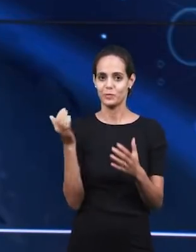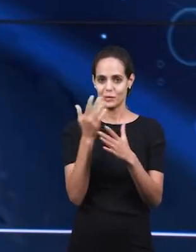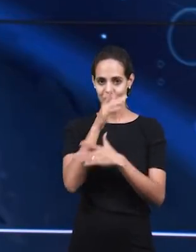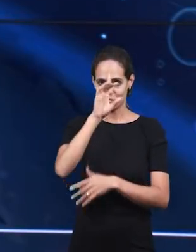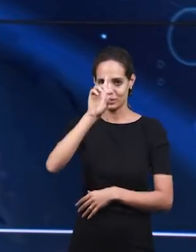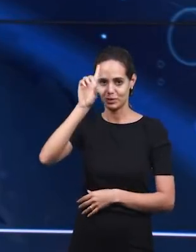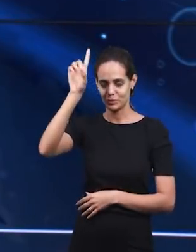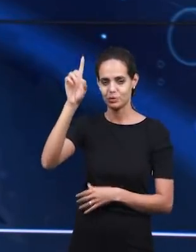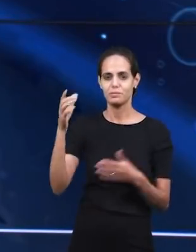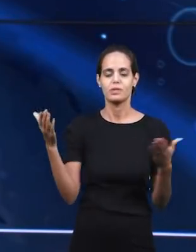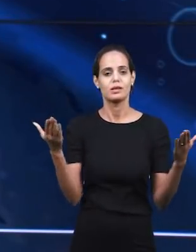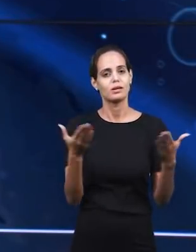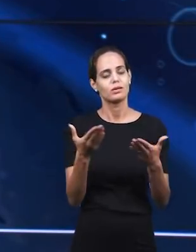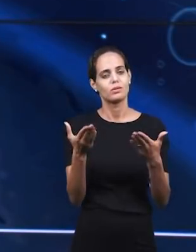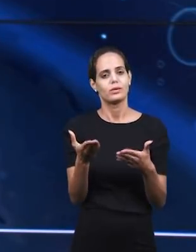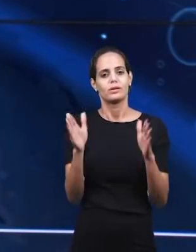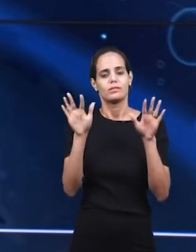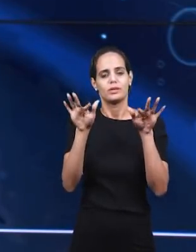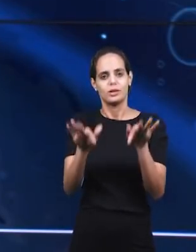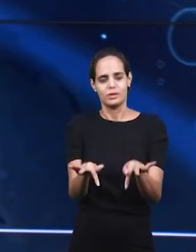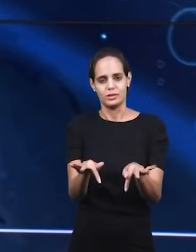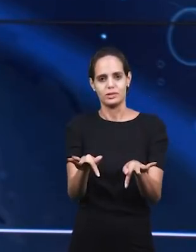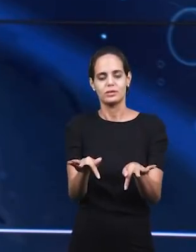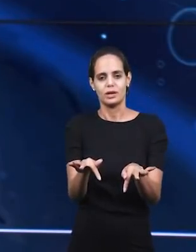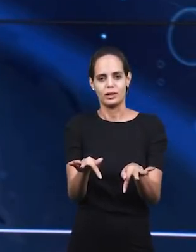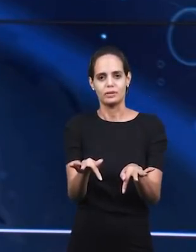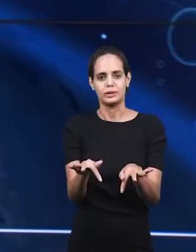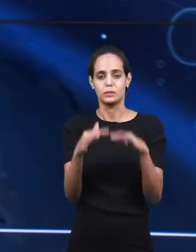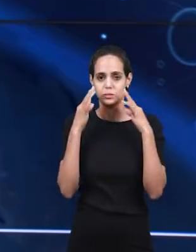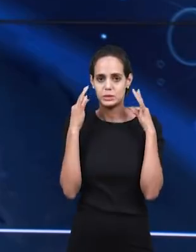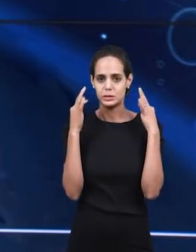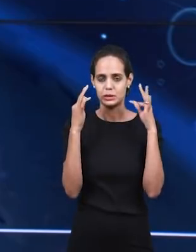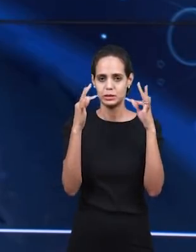vamos terminar o nosso trabalho